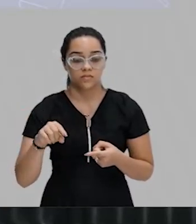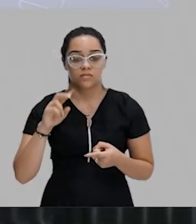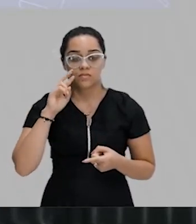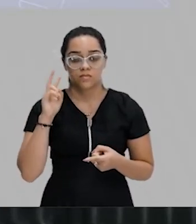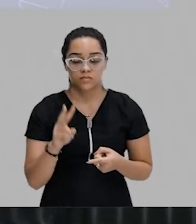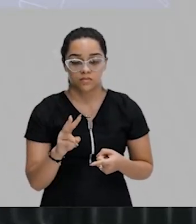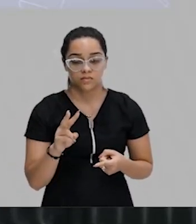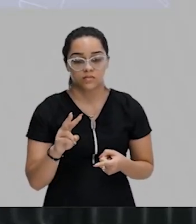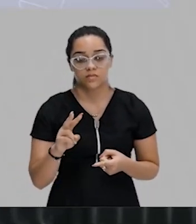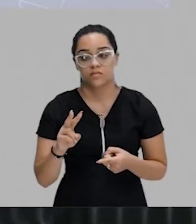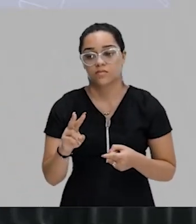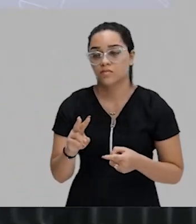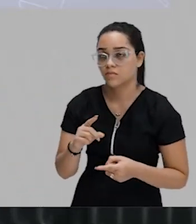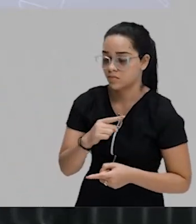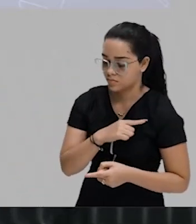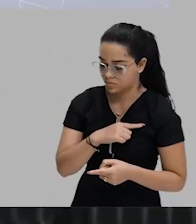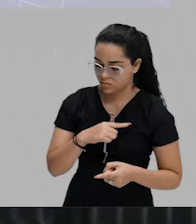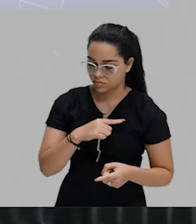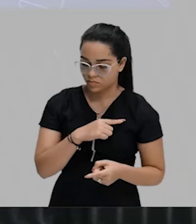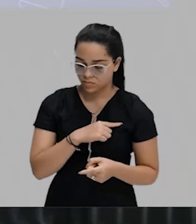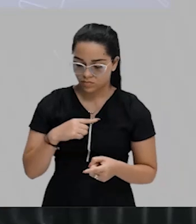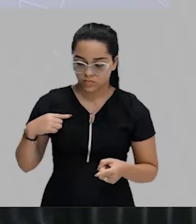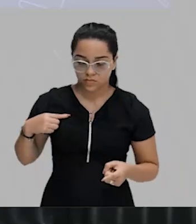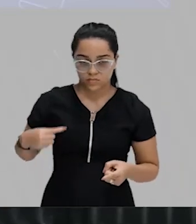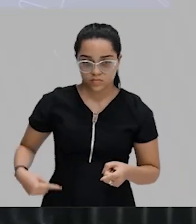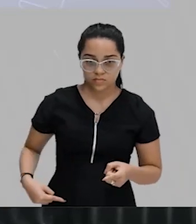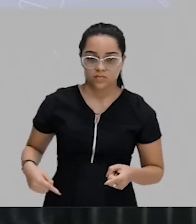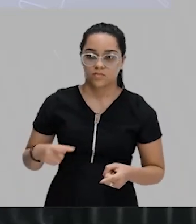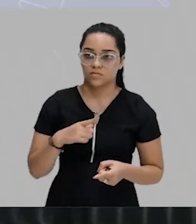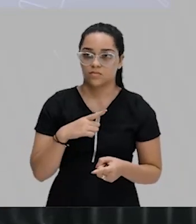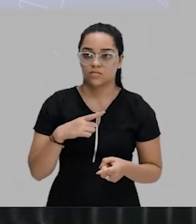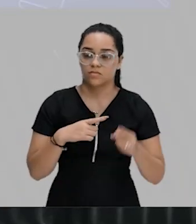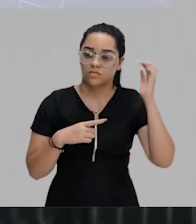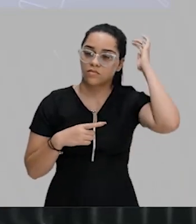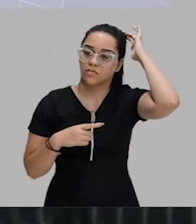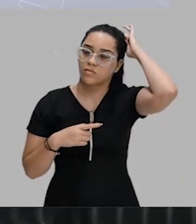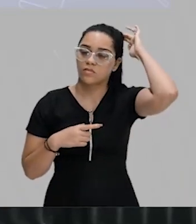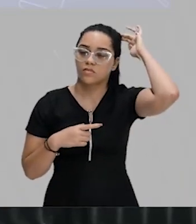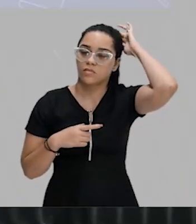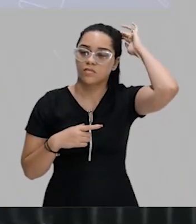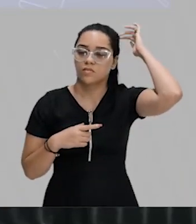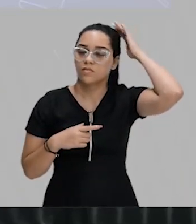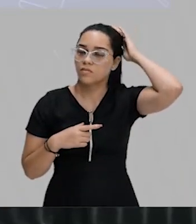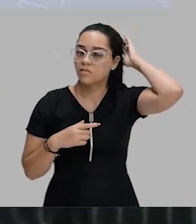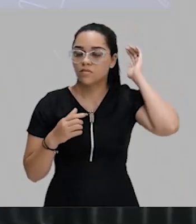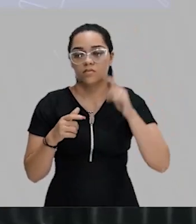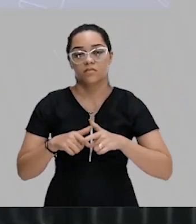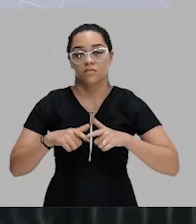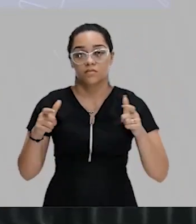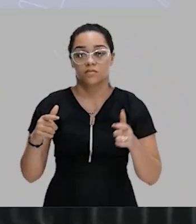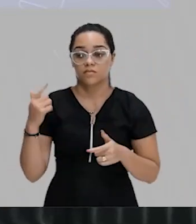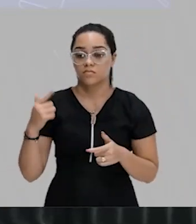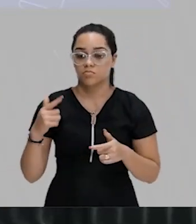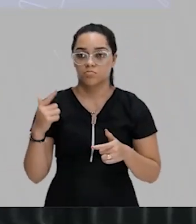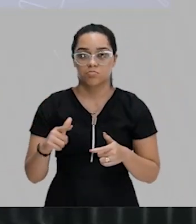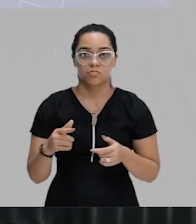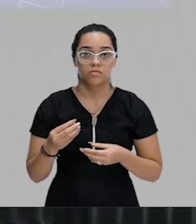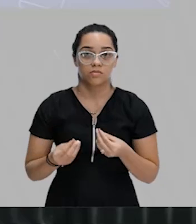caso da China, por exemplo. A China, ela atingiu um crescimento econômico no início do século XXI sem